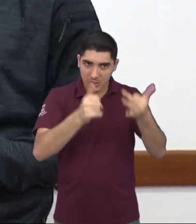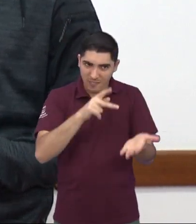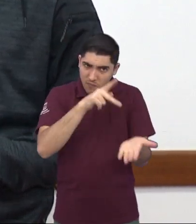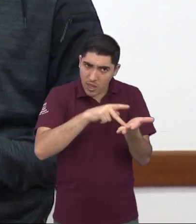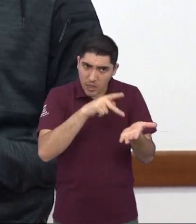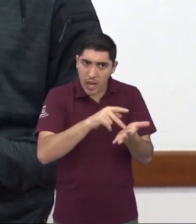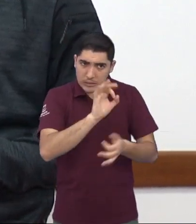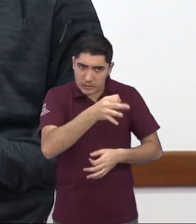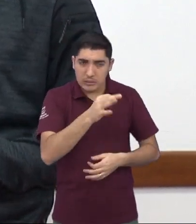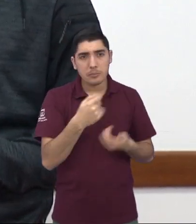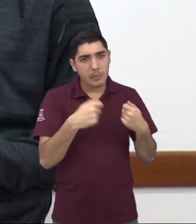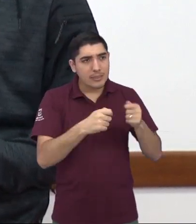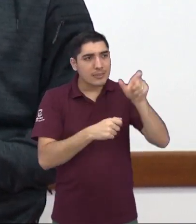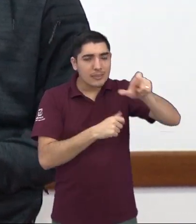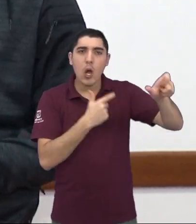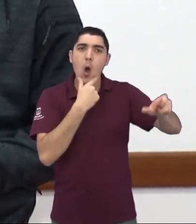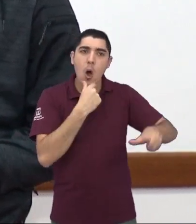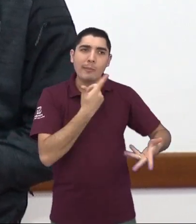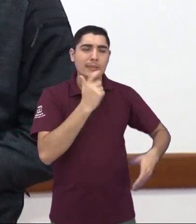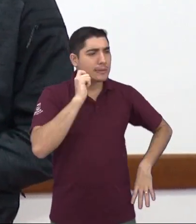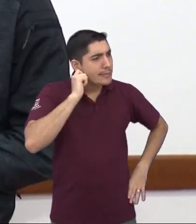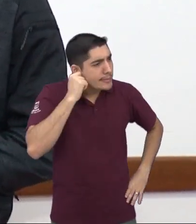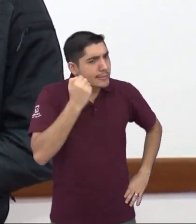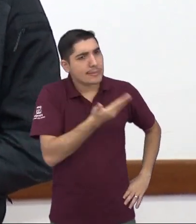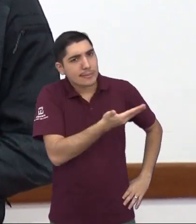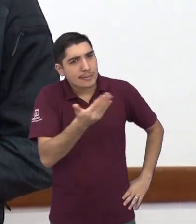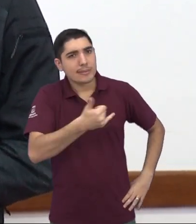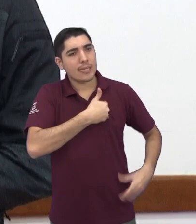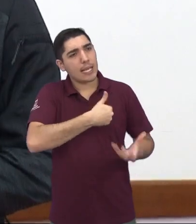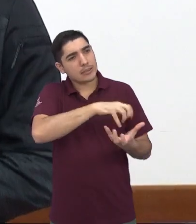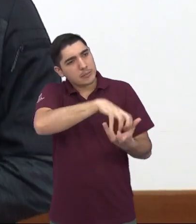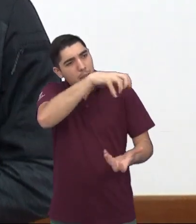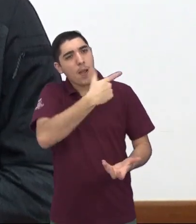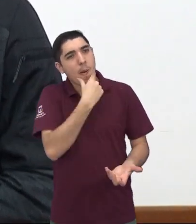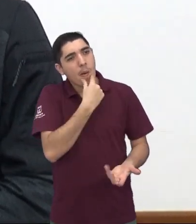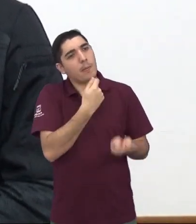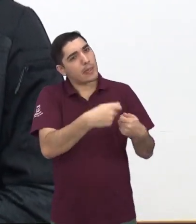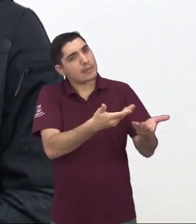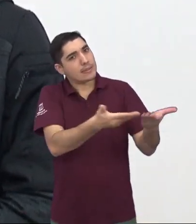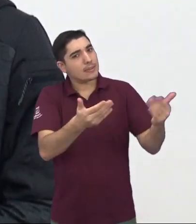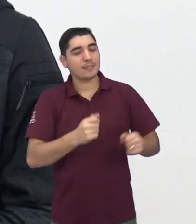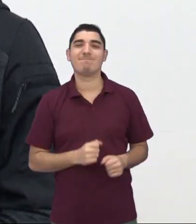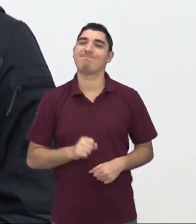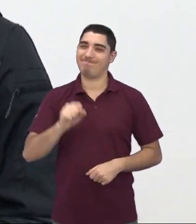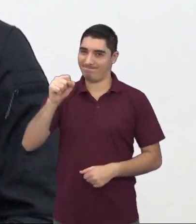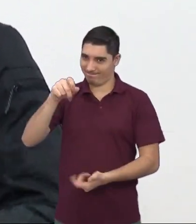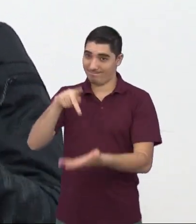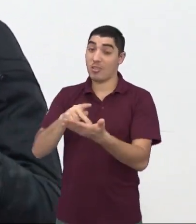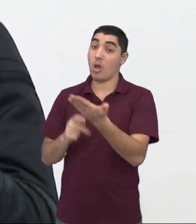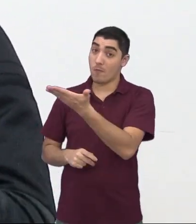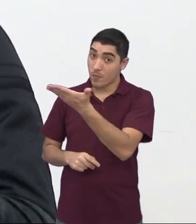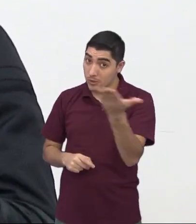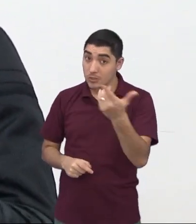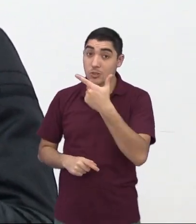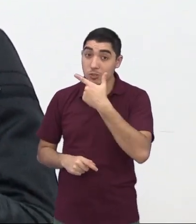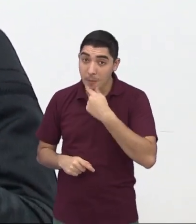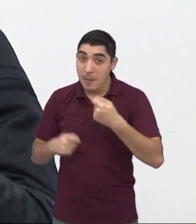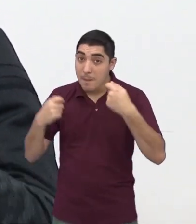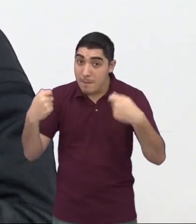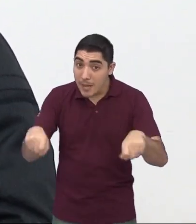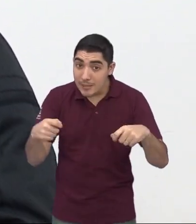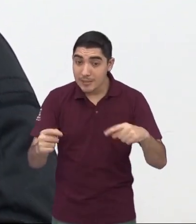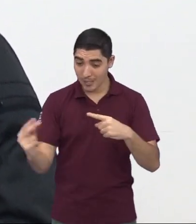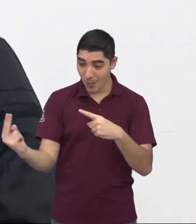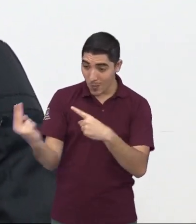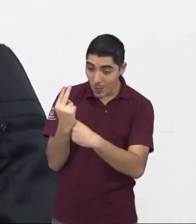né, essa afirmação. Então fica também esse puxão de orelha para a população idosa, né, masculina. Fica assim, tá? Vocês homens tratem